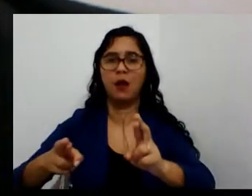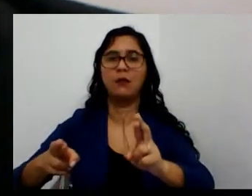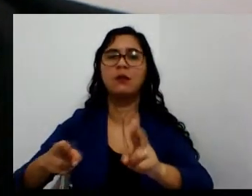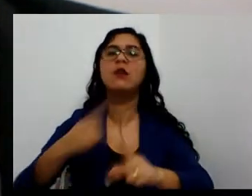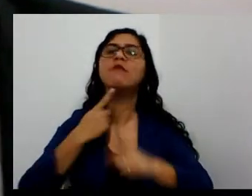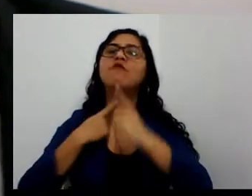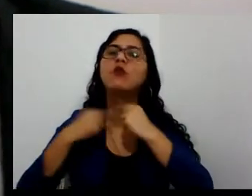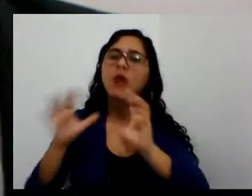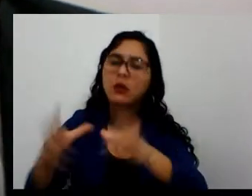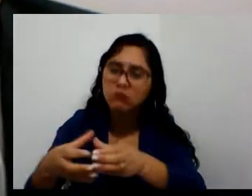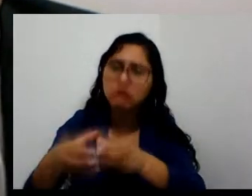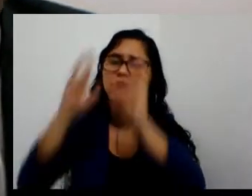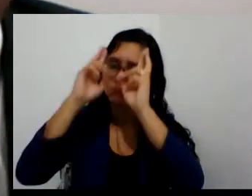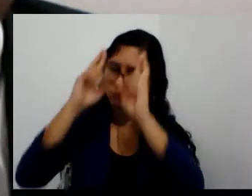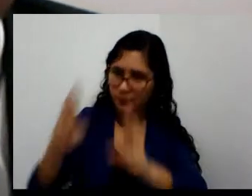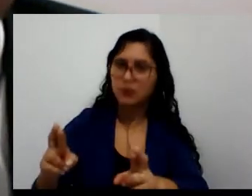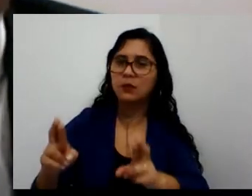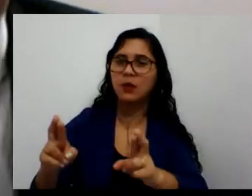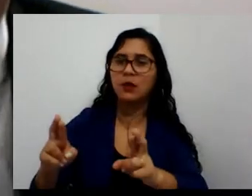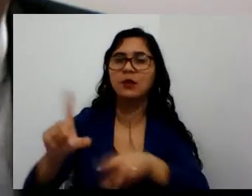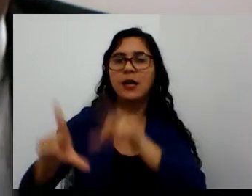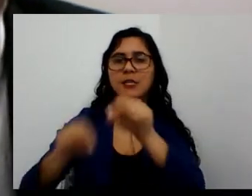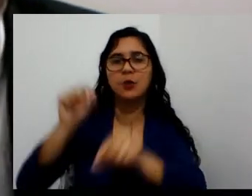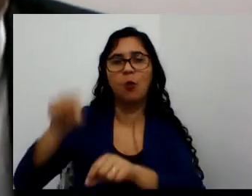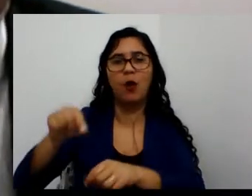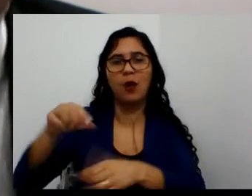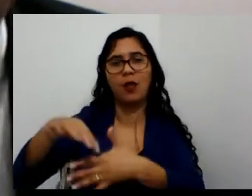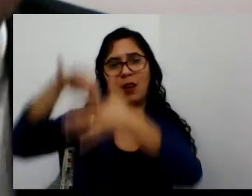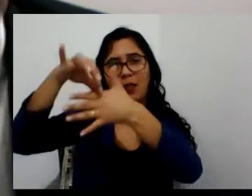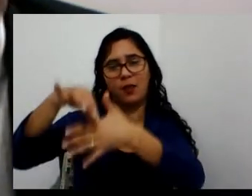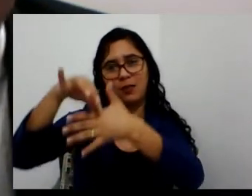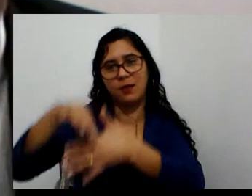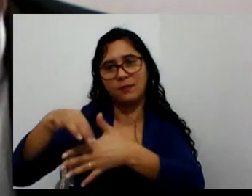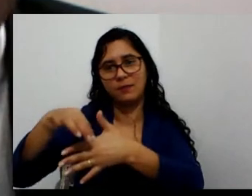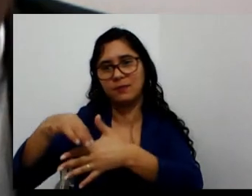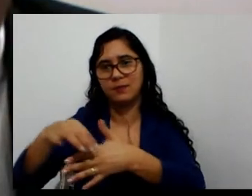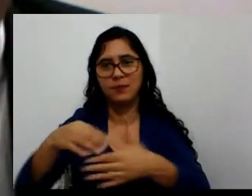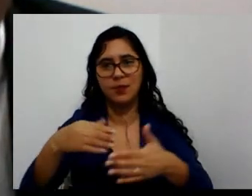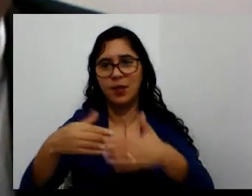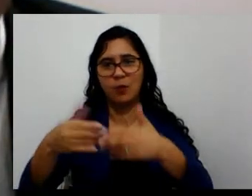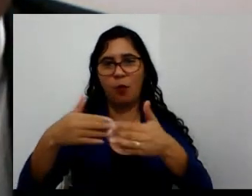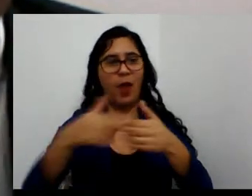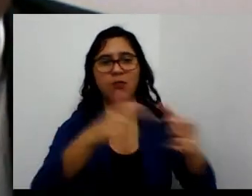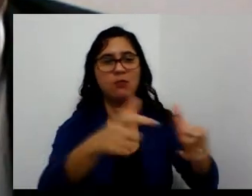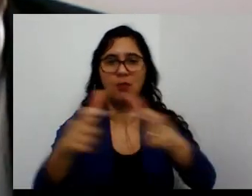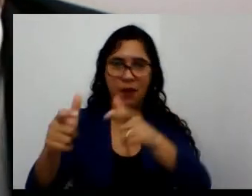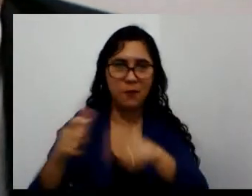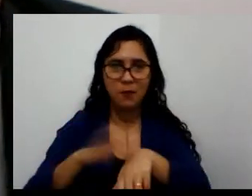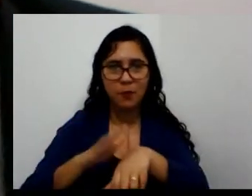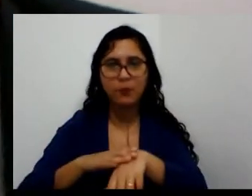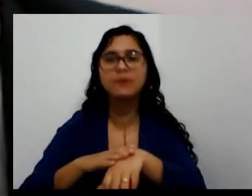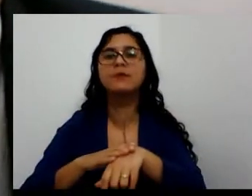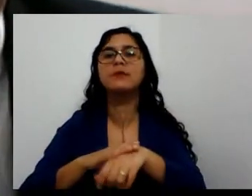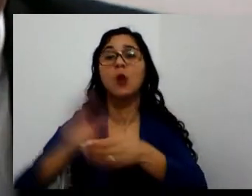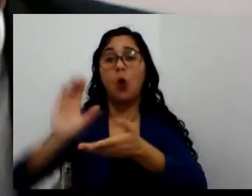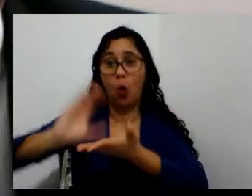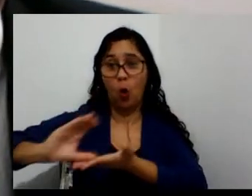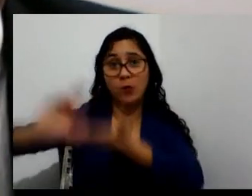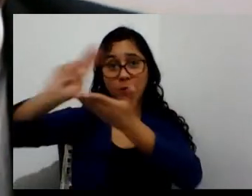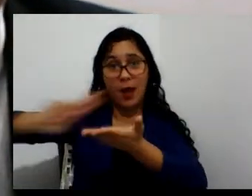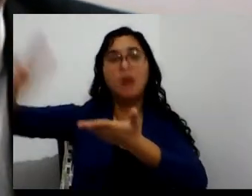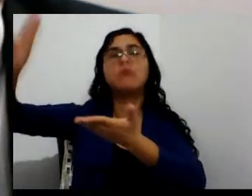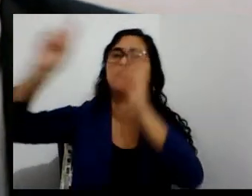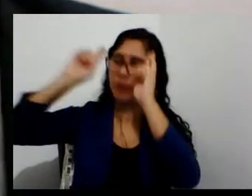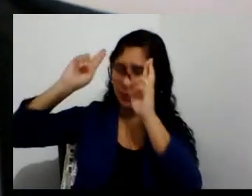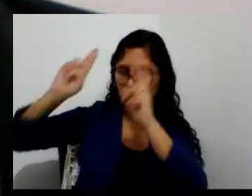vontade da comunidade na escolha de seus dirigentes e em qualquer outra situação. Respeitar o conselho universitário